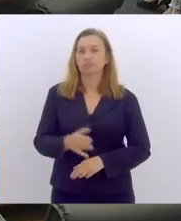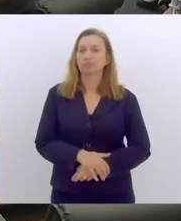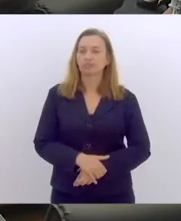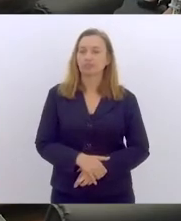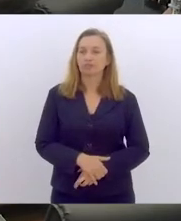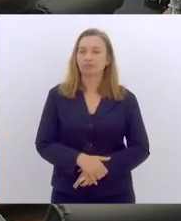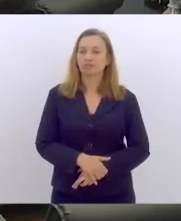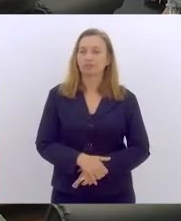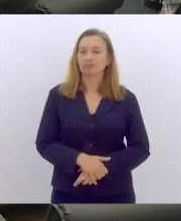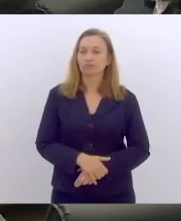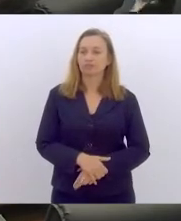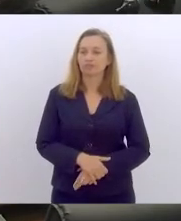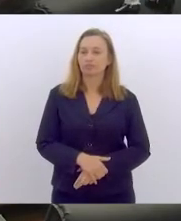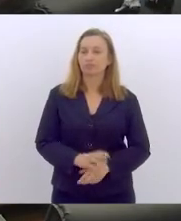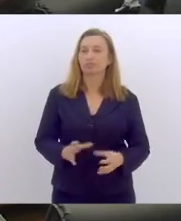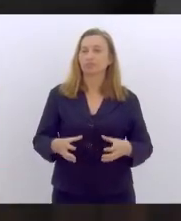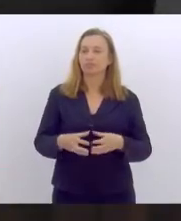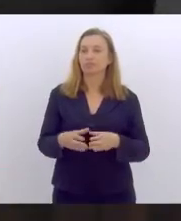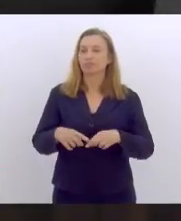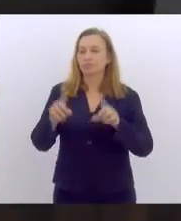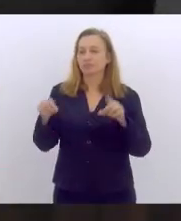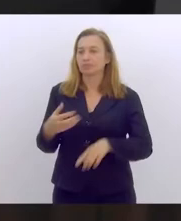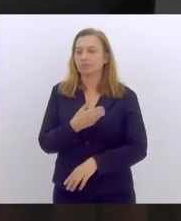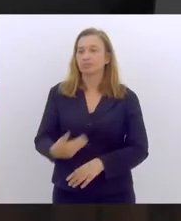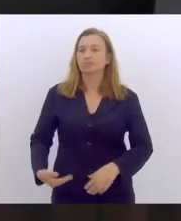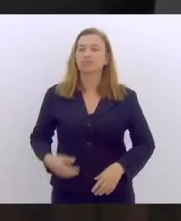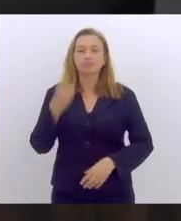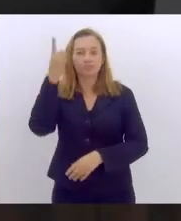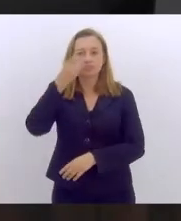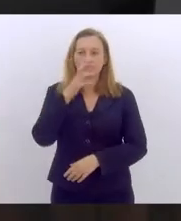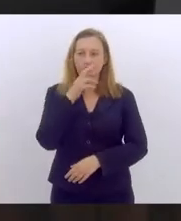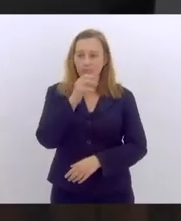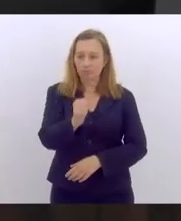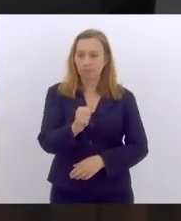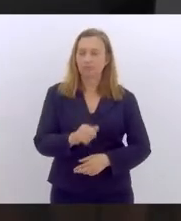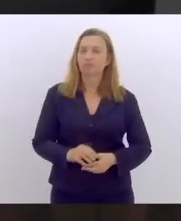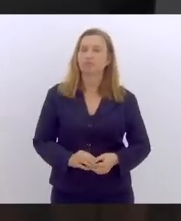Acompanha a CCJ. Pela Comissão de Servidores Públicos, deputado Rodrigo Amorim.